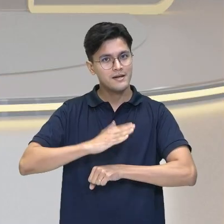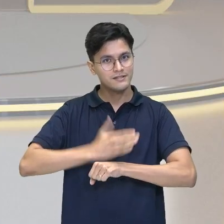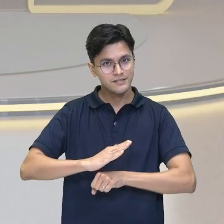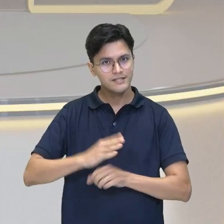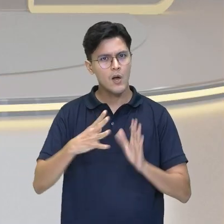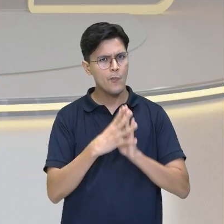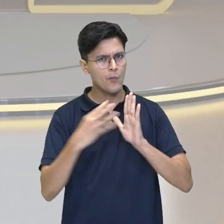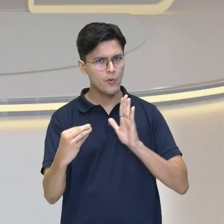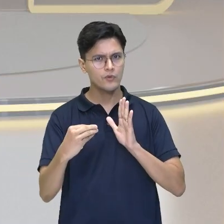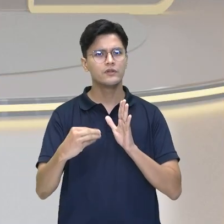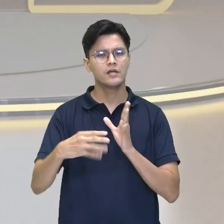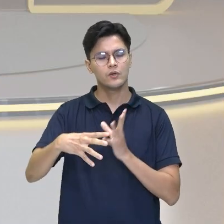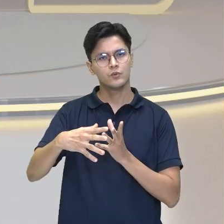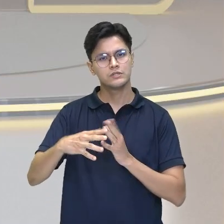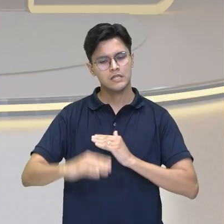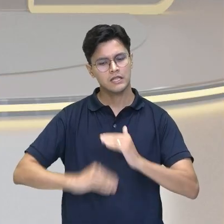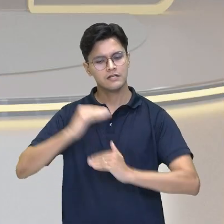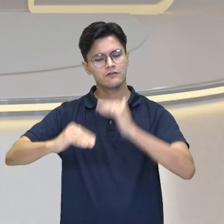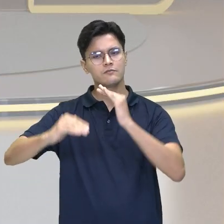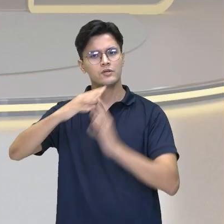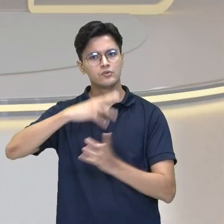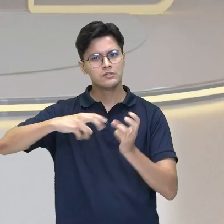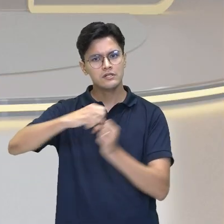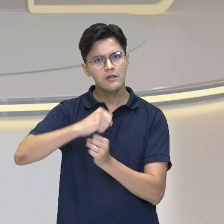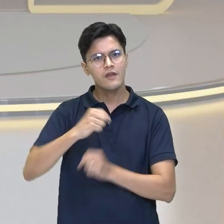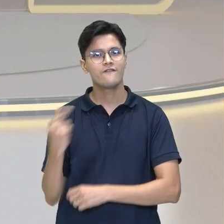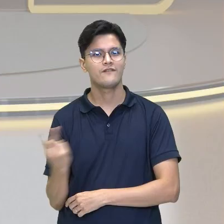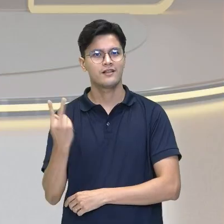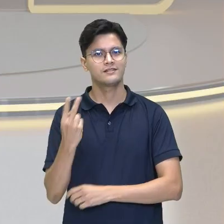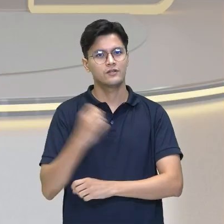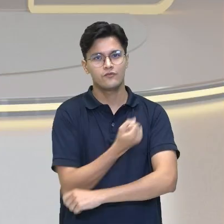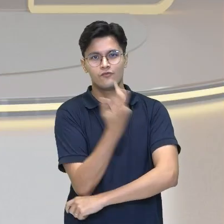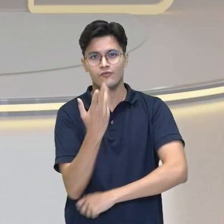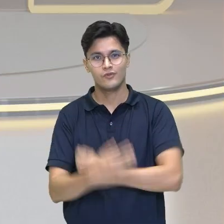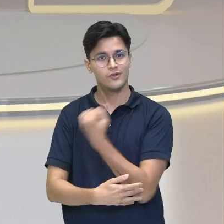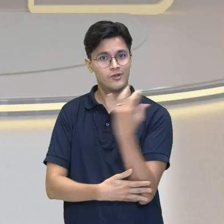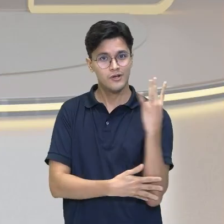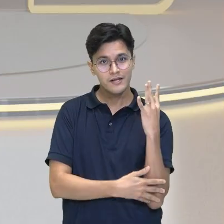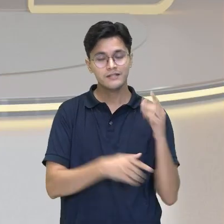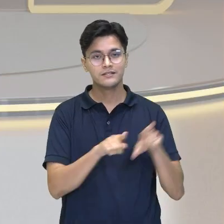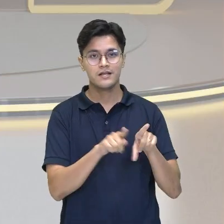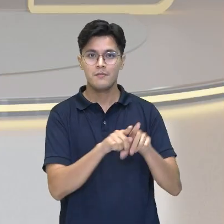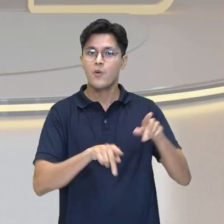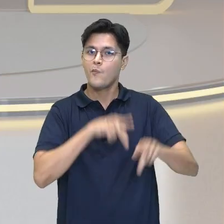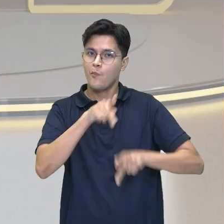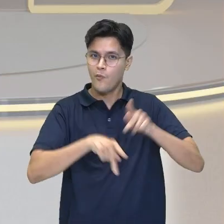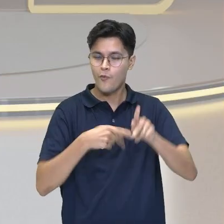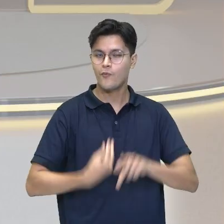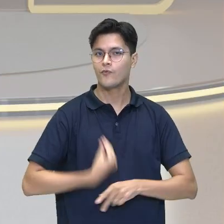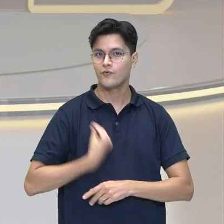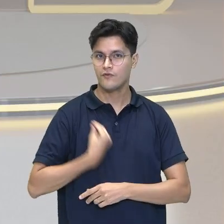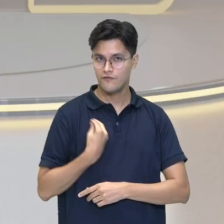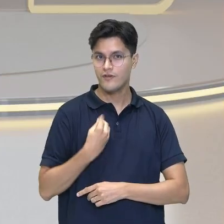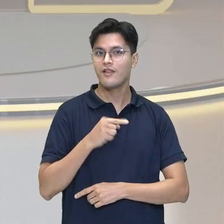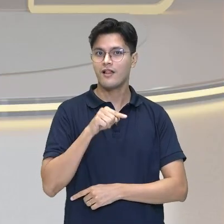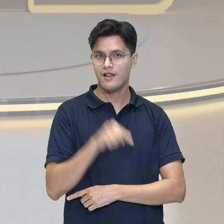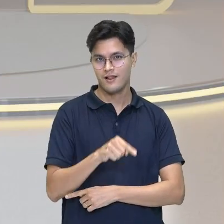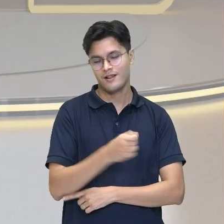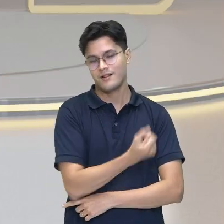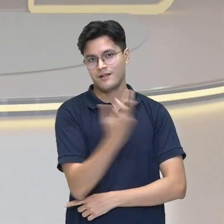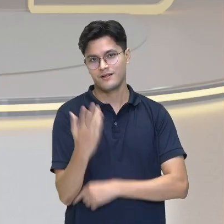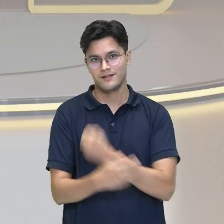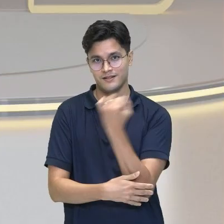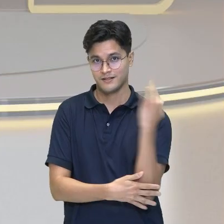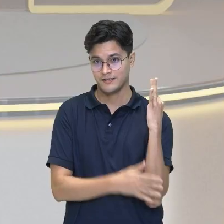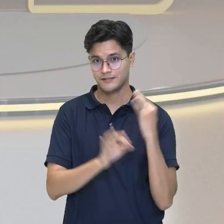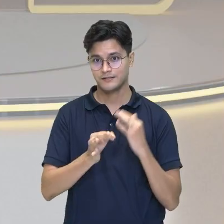floresta em pé e principalmente os seus povos. Então, vamos lá. Falando sobre desenvolvimento sustentável, o que